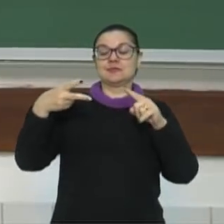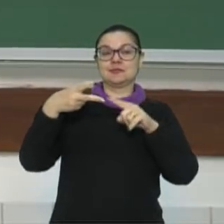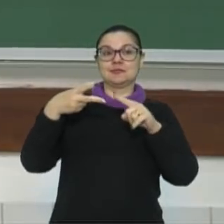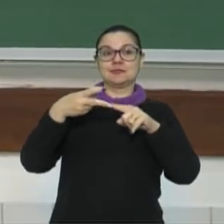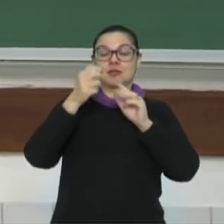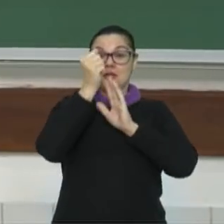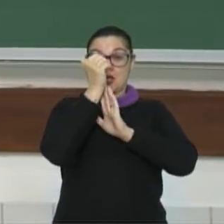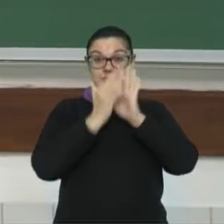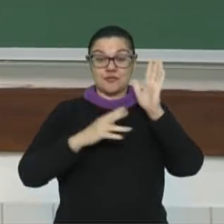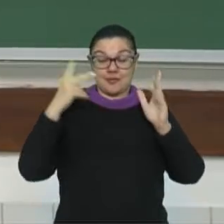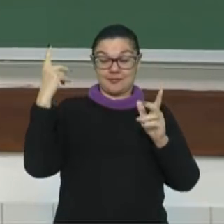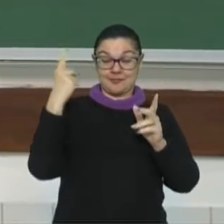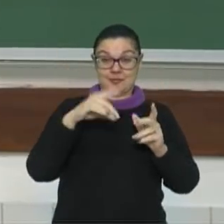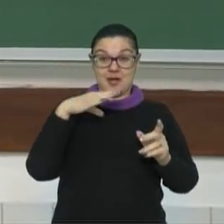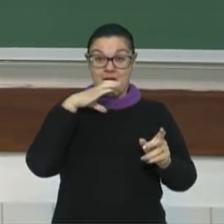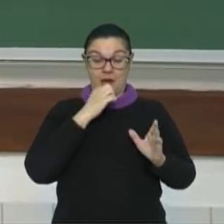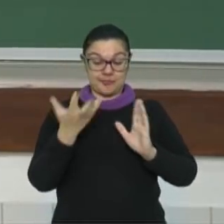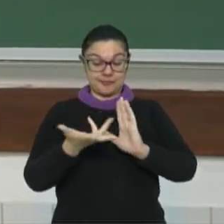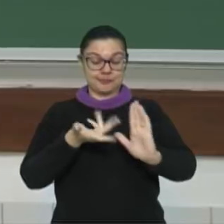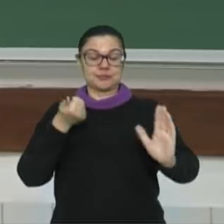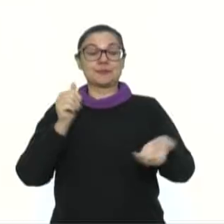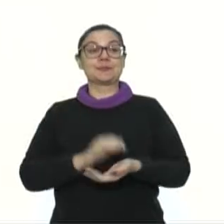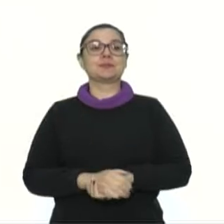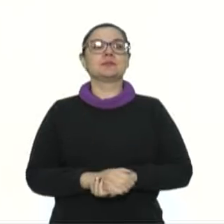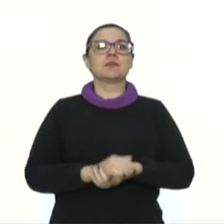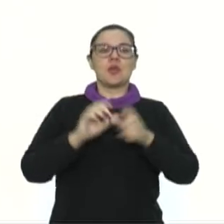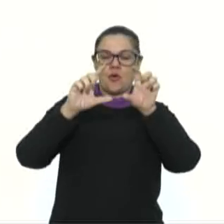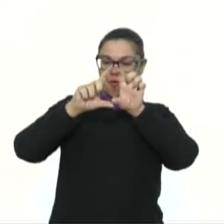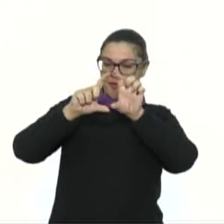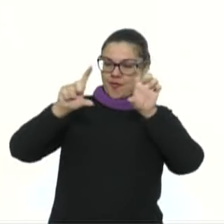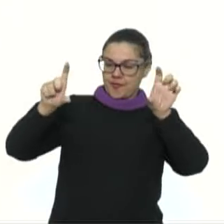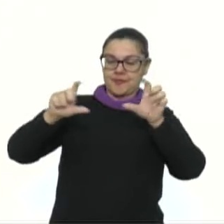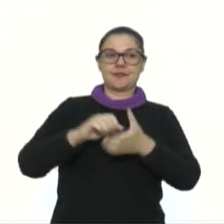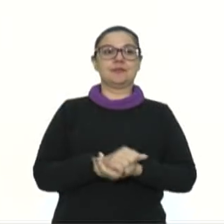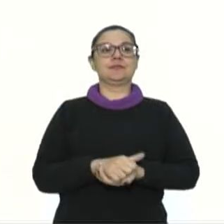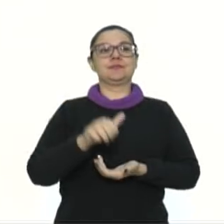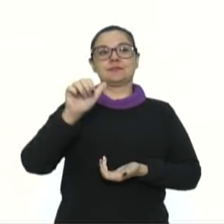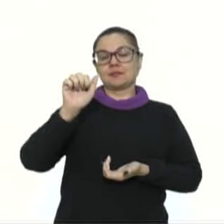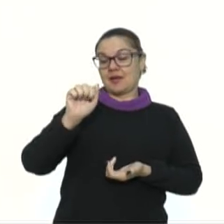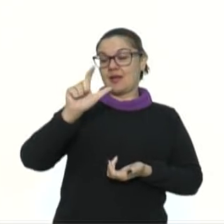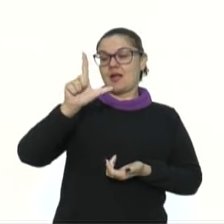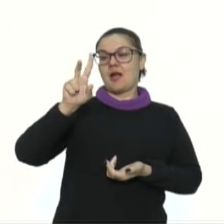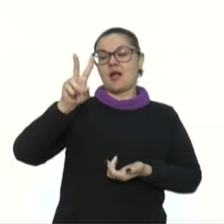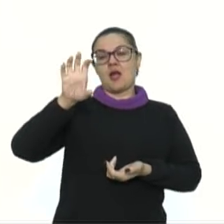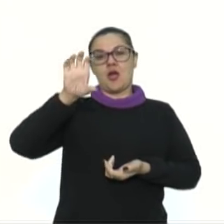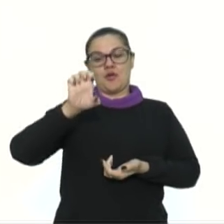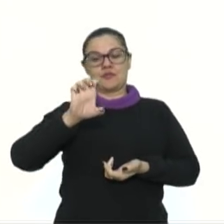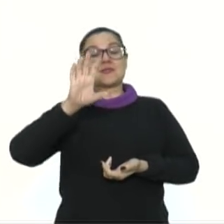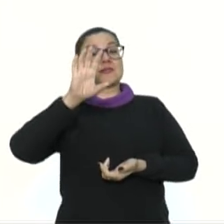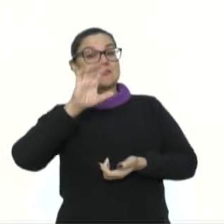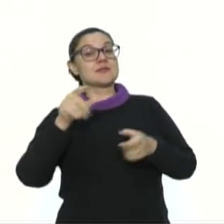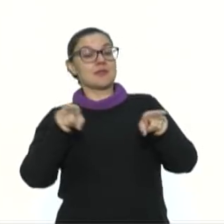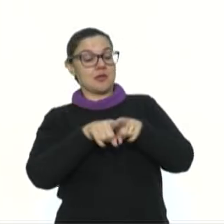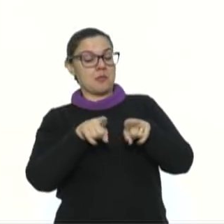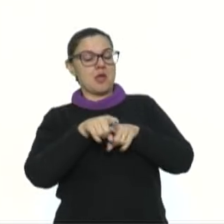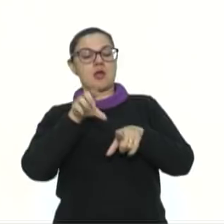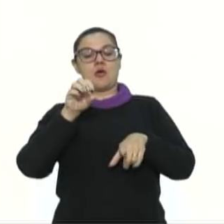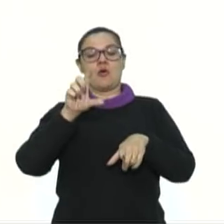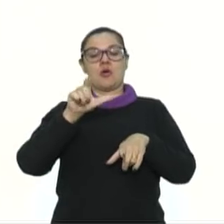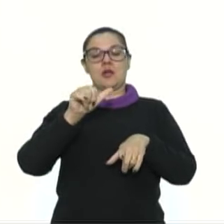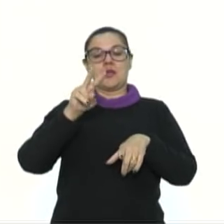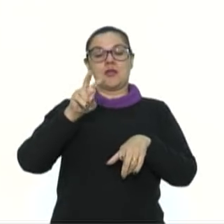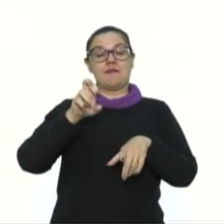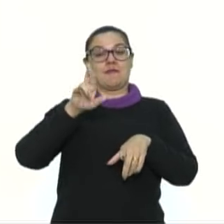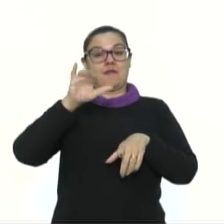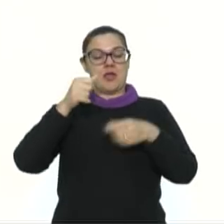para o exercício. Vamos lá na dinâmica. Observe o trecho. Alves e Oliveira destacam também a